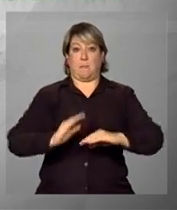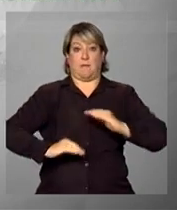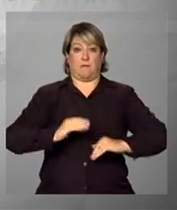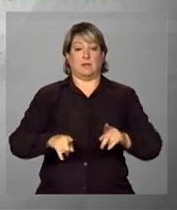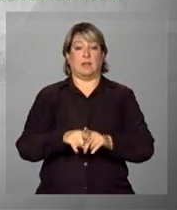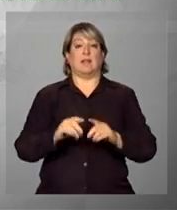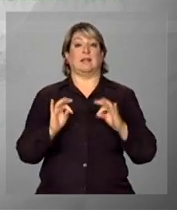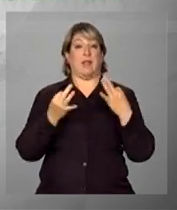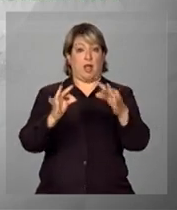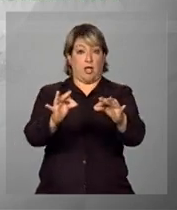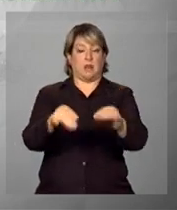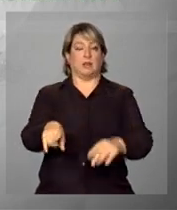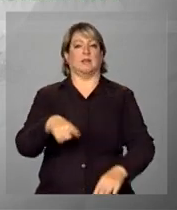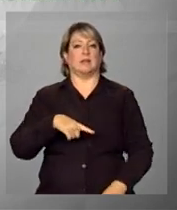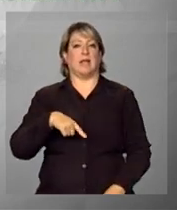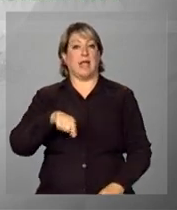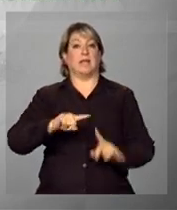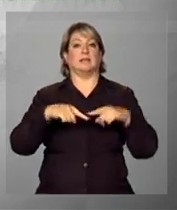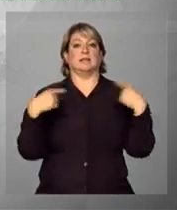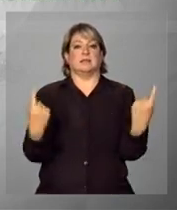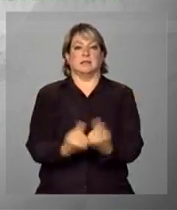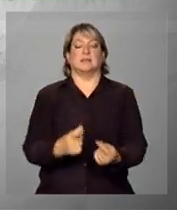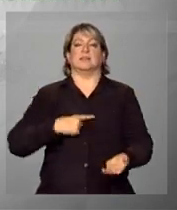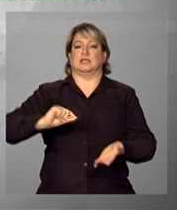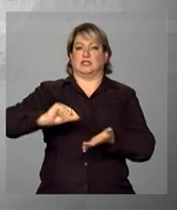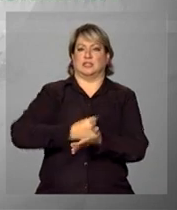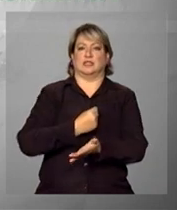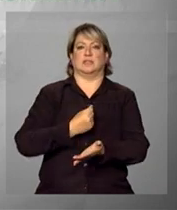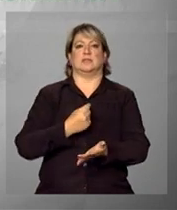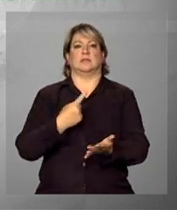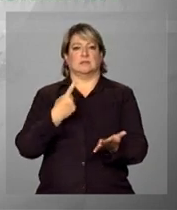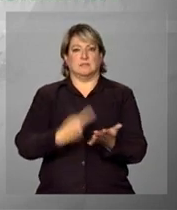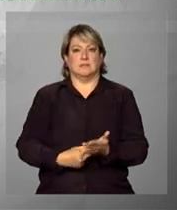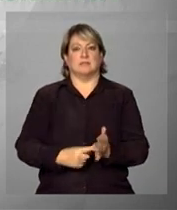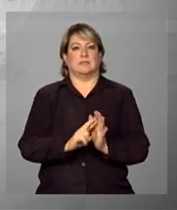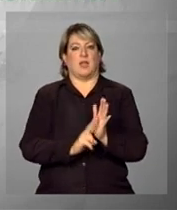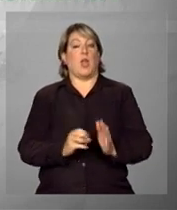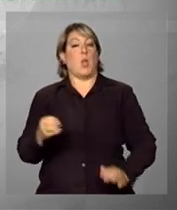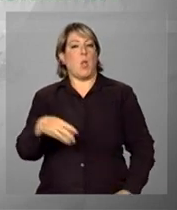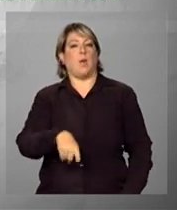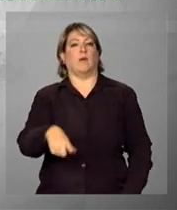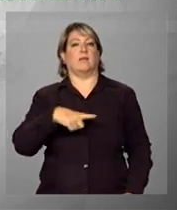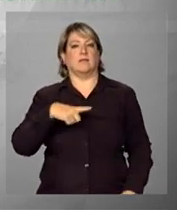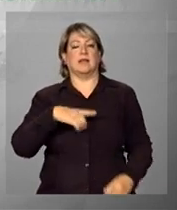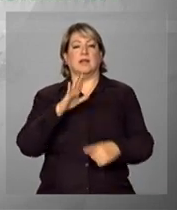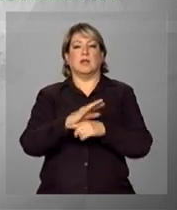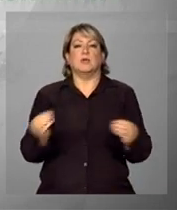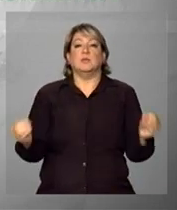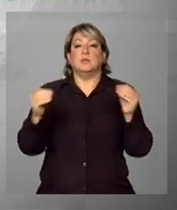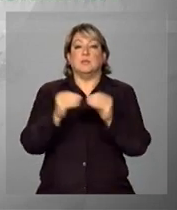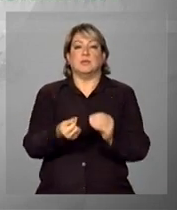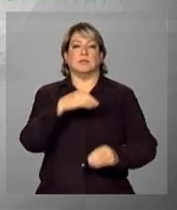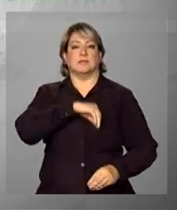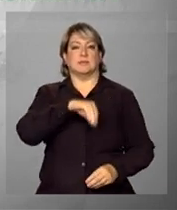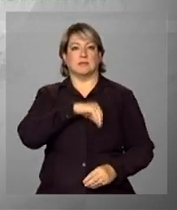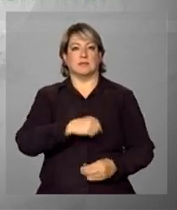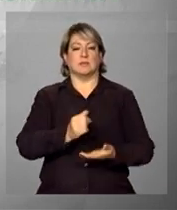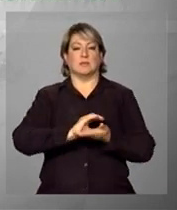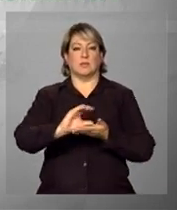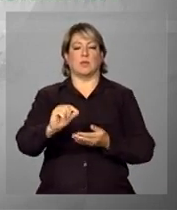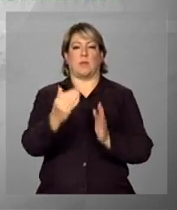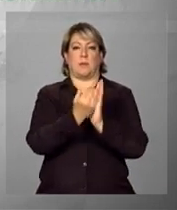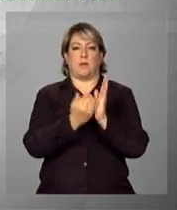profissional e tecnológica. Durante o evento, foi assinada uma nova medida que vai complementar a renda repassada